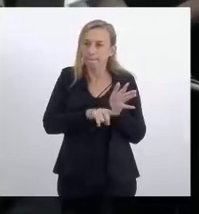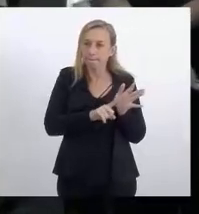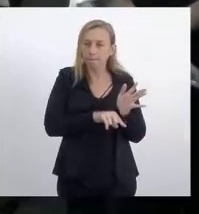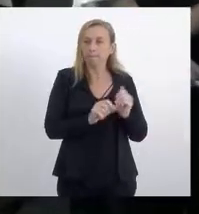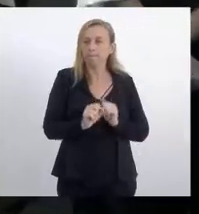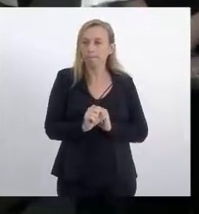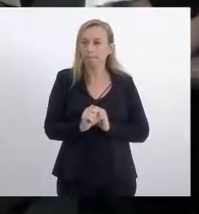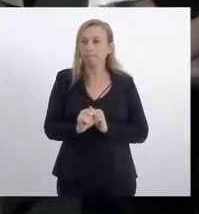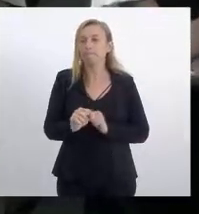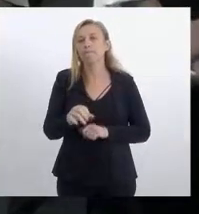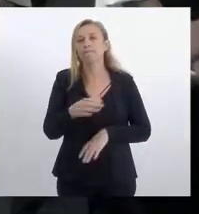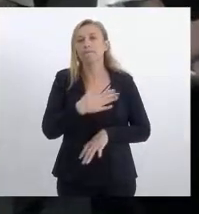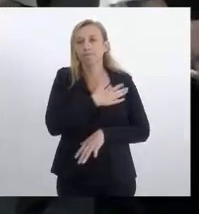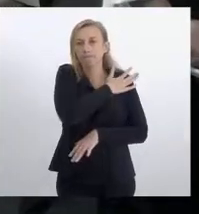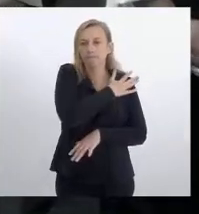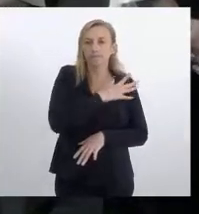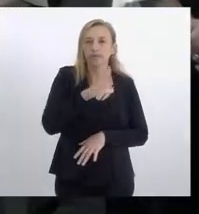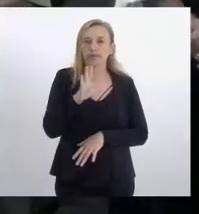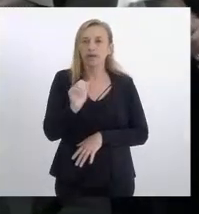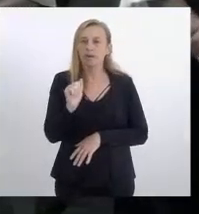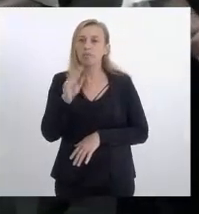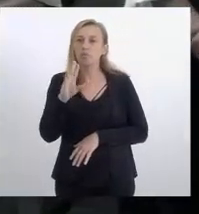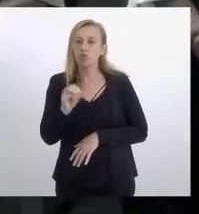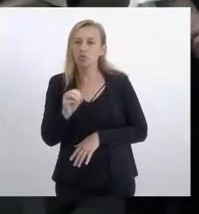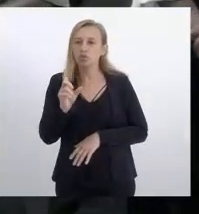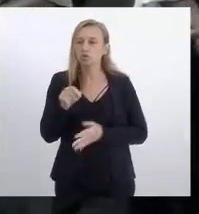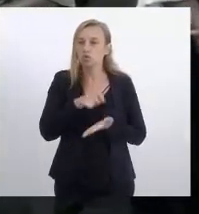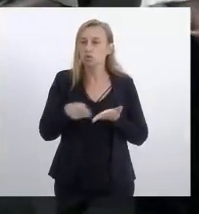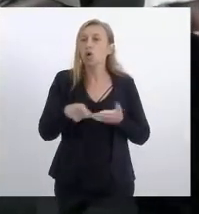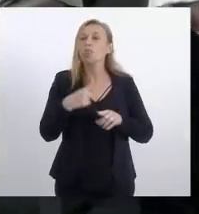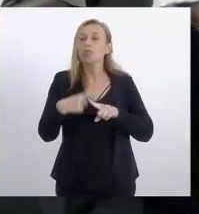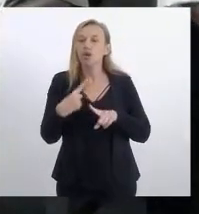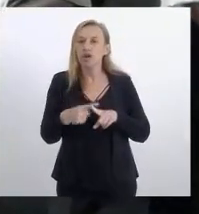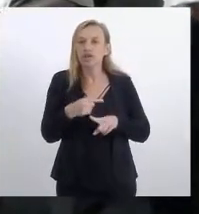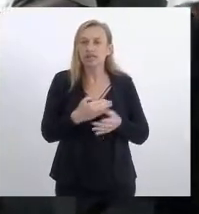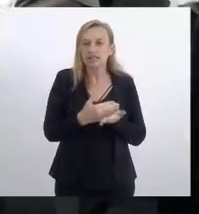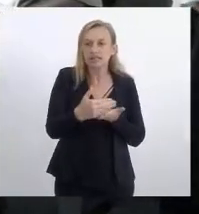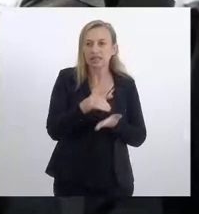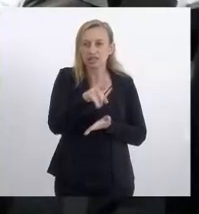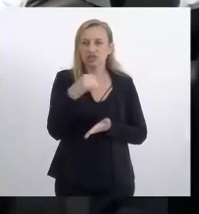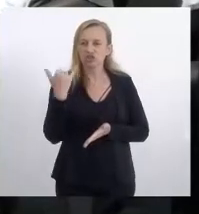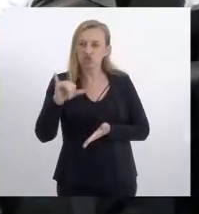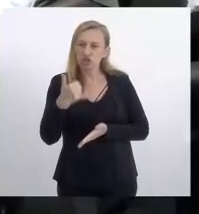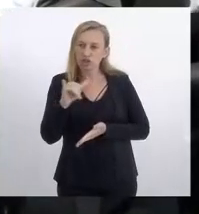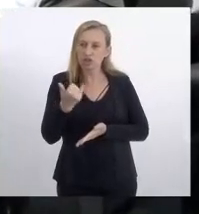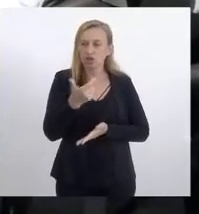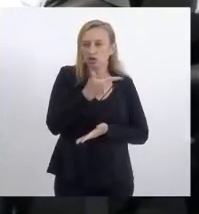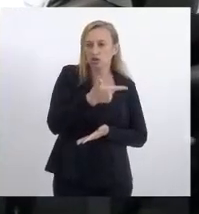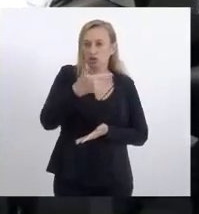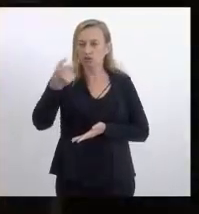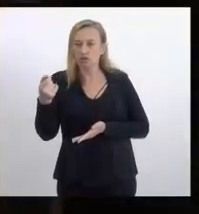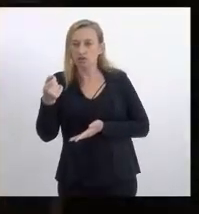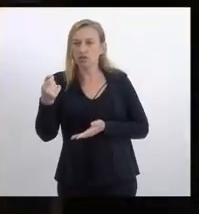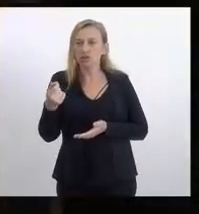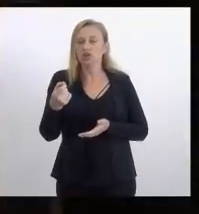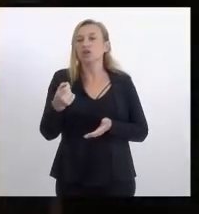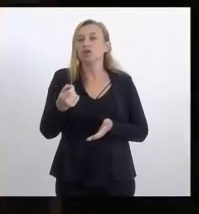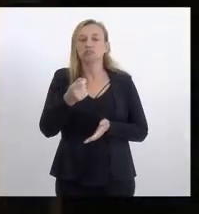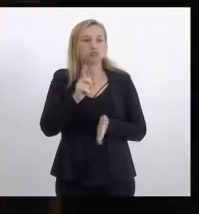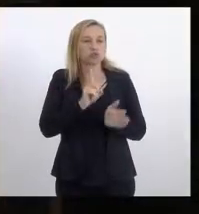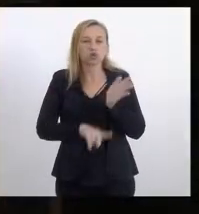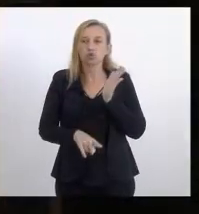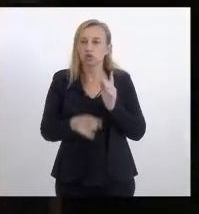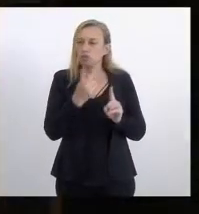abono permanência é essa rubricas por quê Porque a partir dali de Janeiro 2020 militares não tinham mais desconto